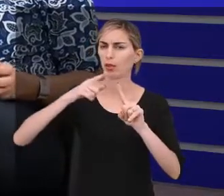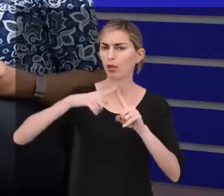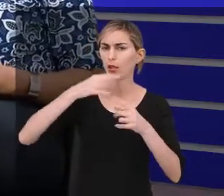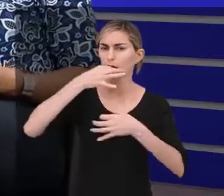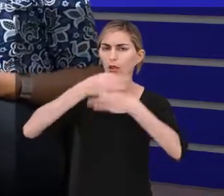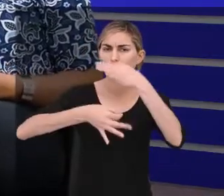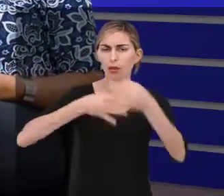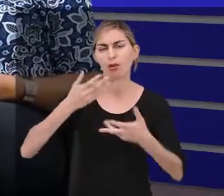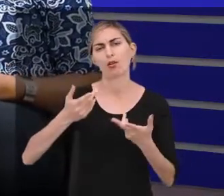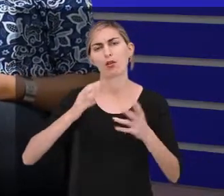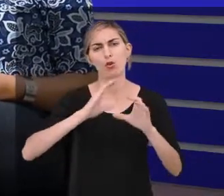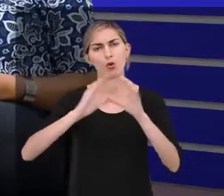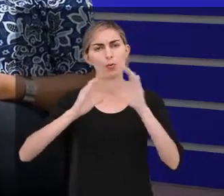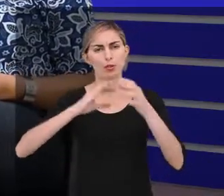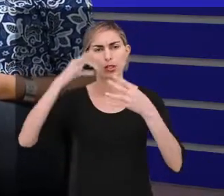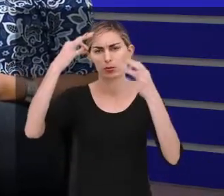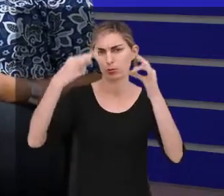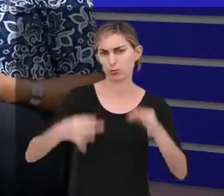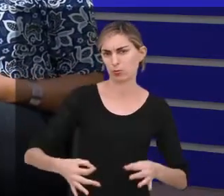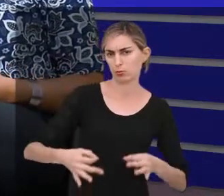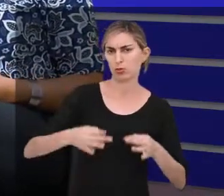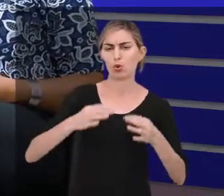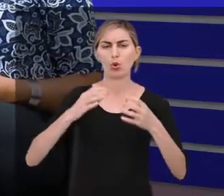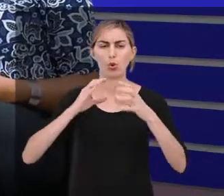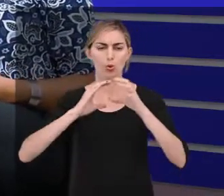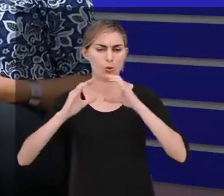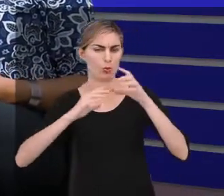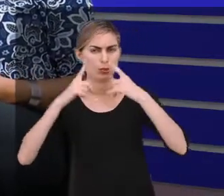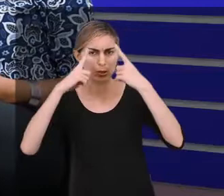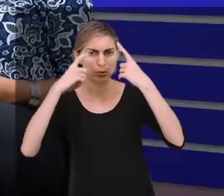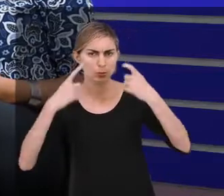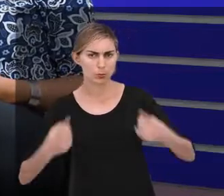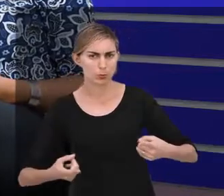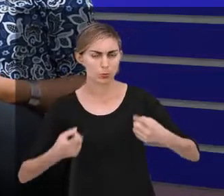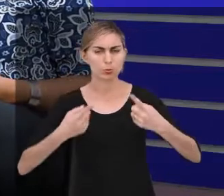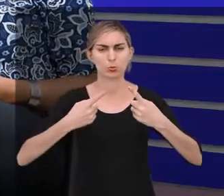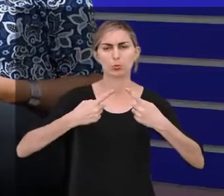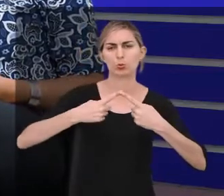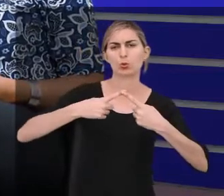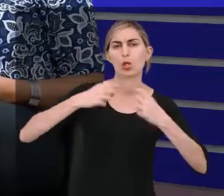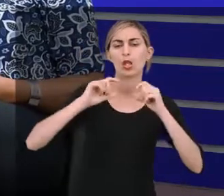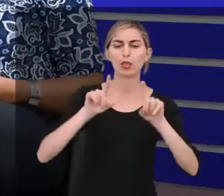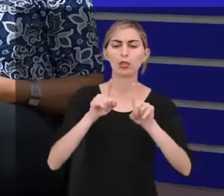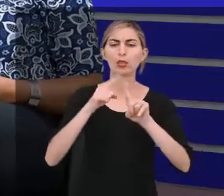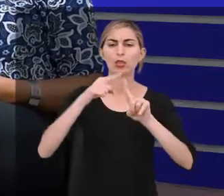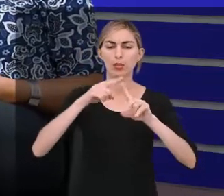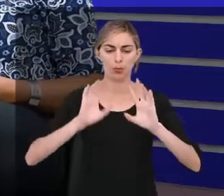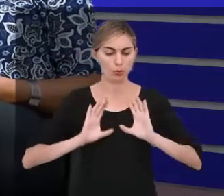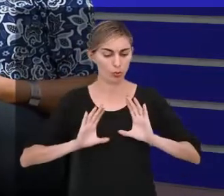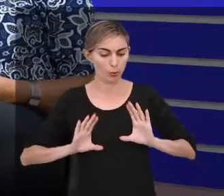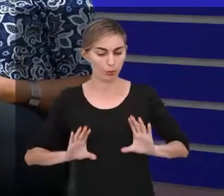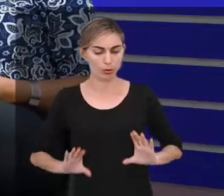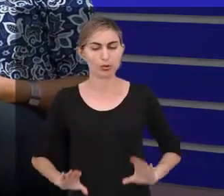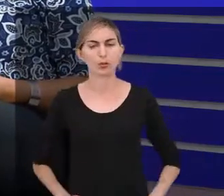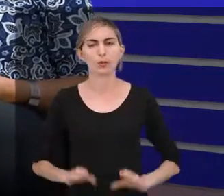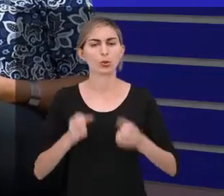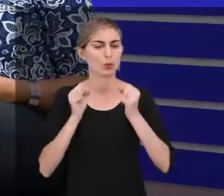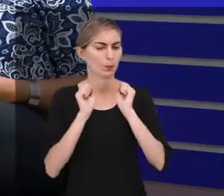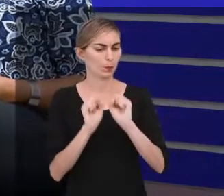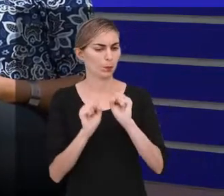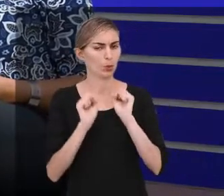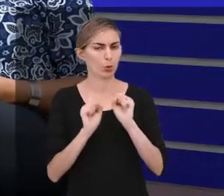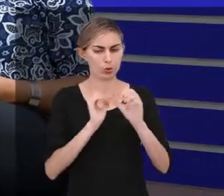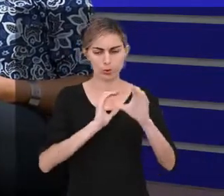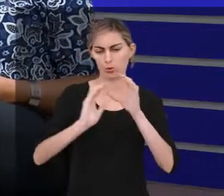dicas, sobre comunicação assertiva, comunicação agressiva, né? Que tipo de comportamento a gente pode ter durante